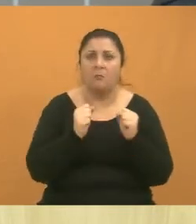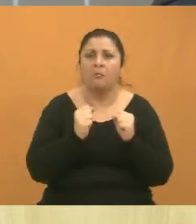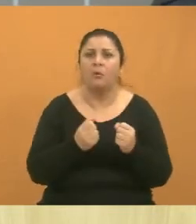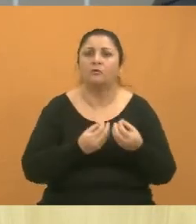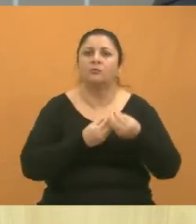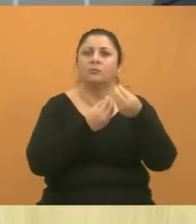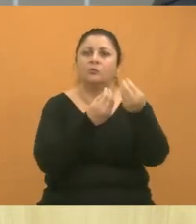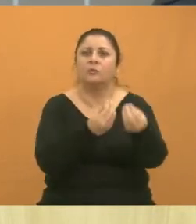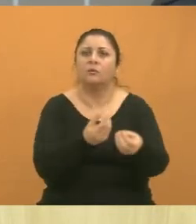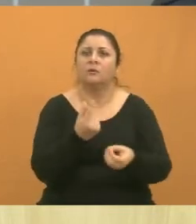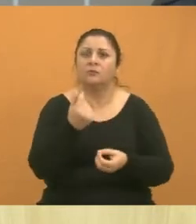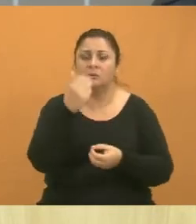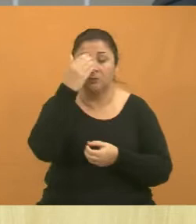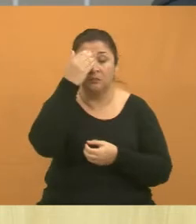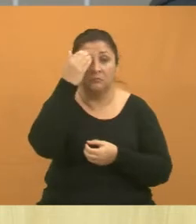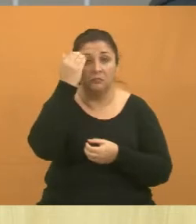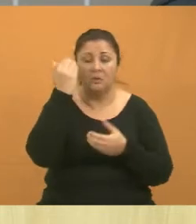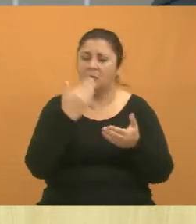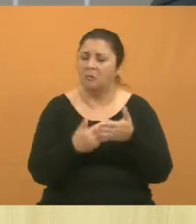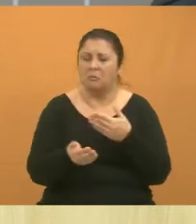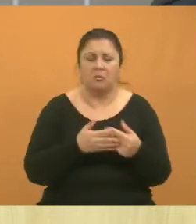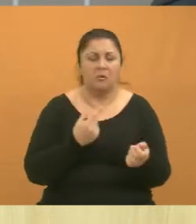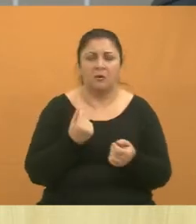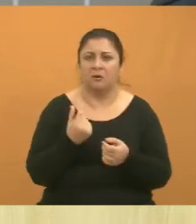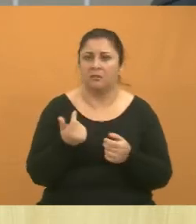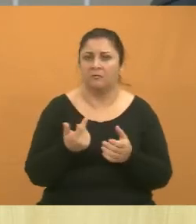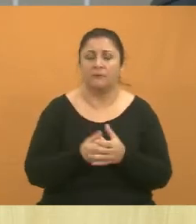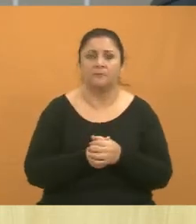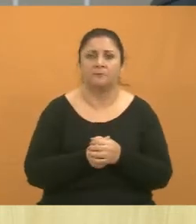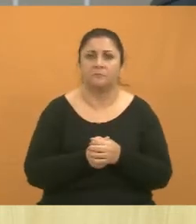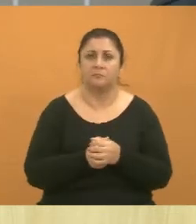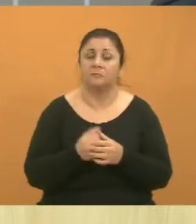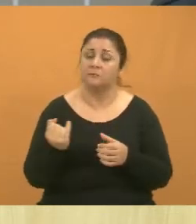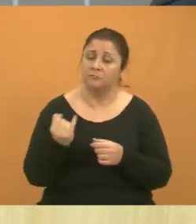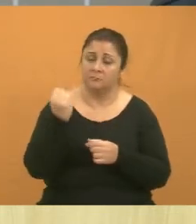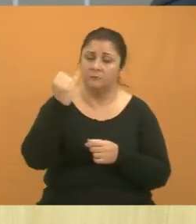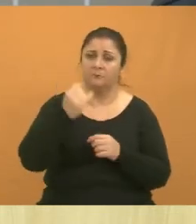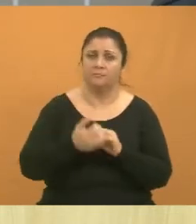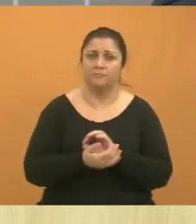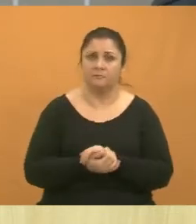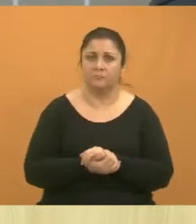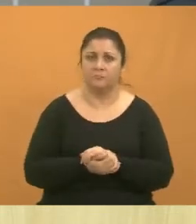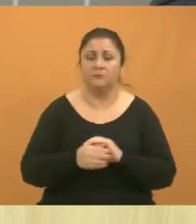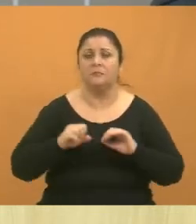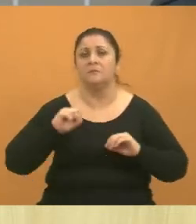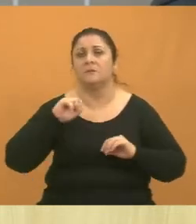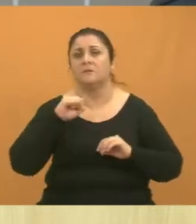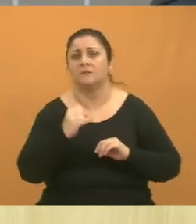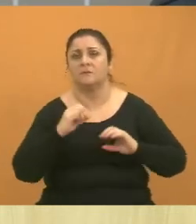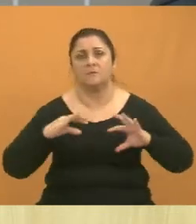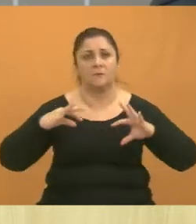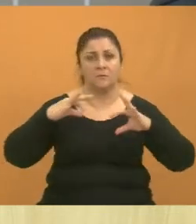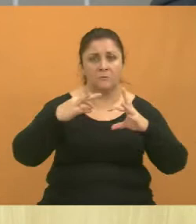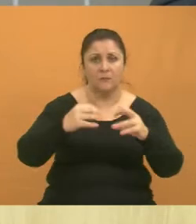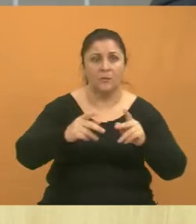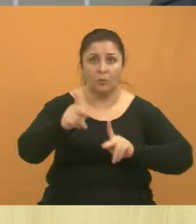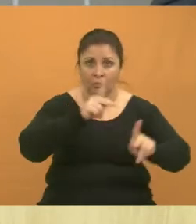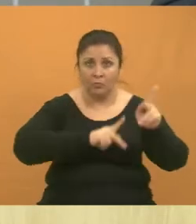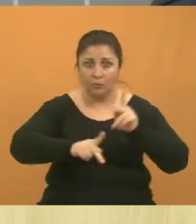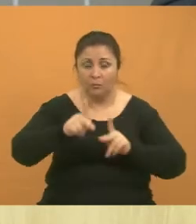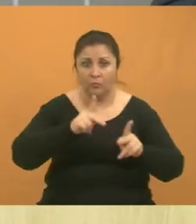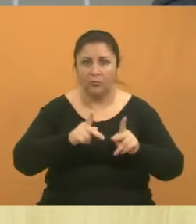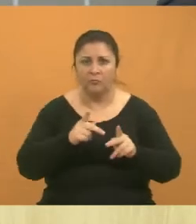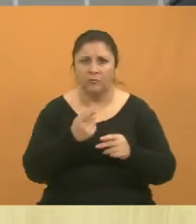em qualquer quantidade, qualquer quantia, né, é importante. Então, se todo mundo aí, se a população